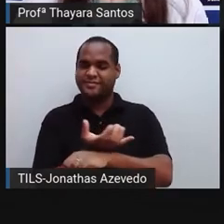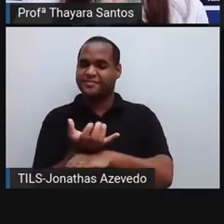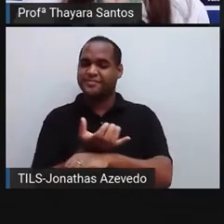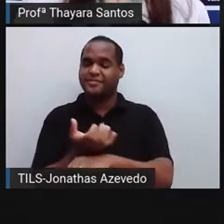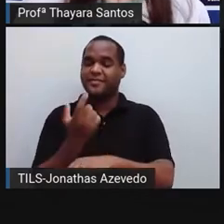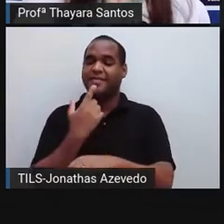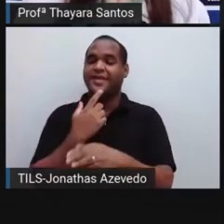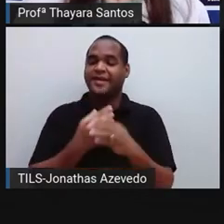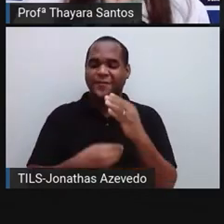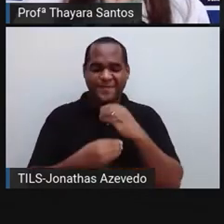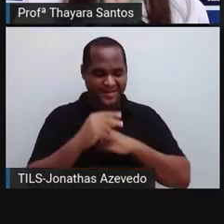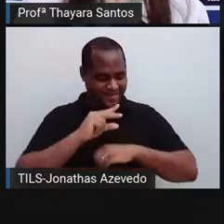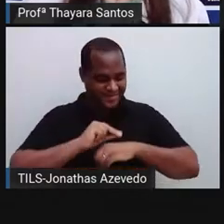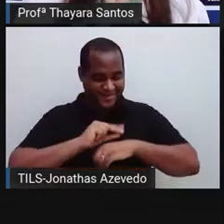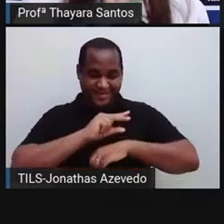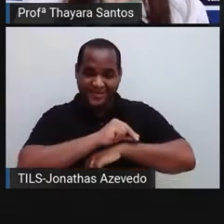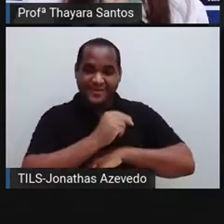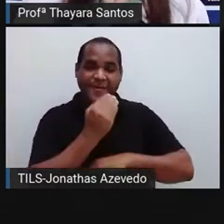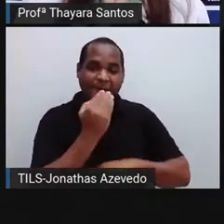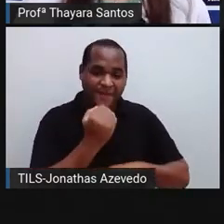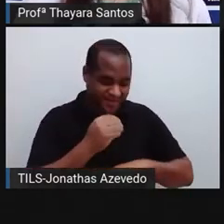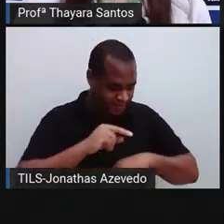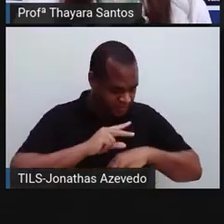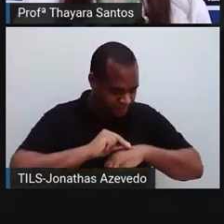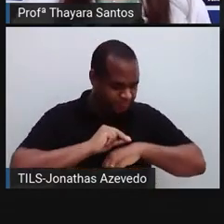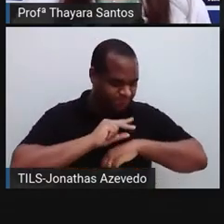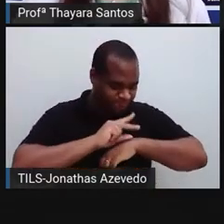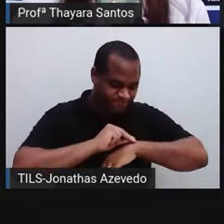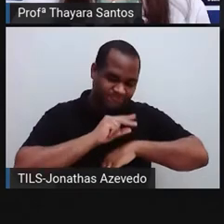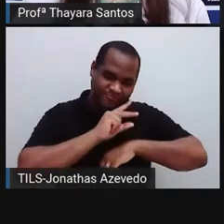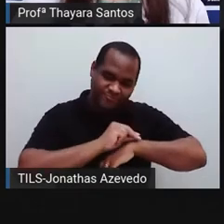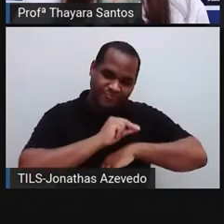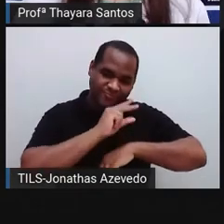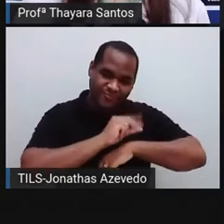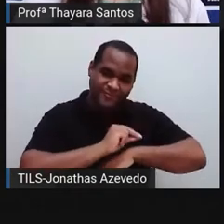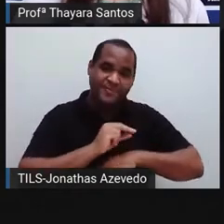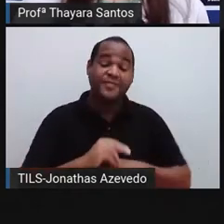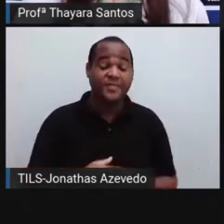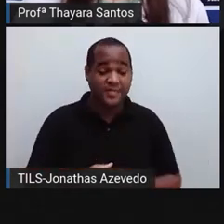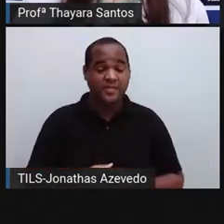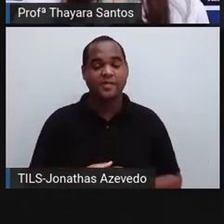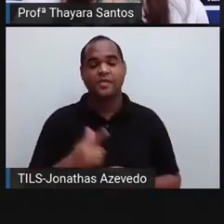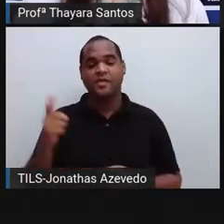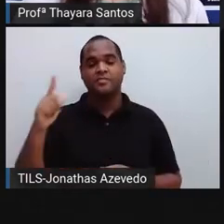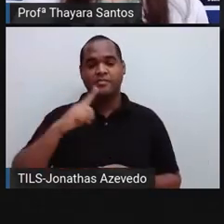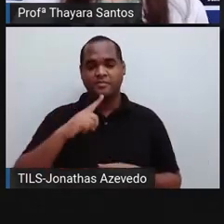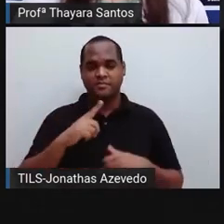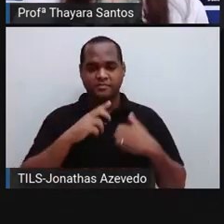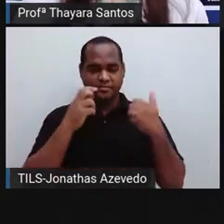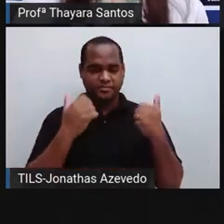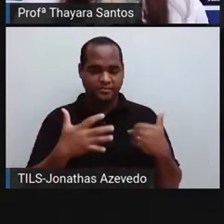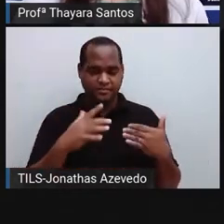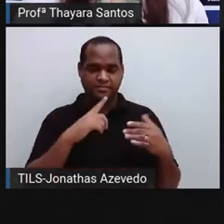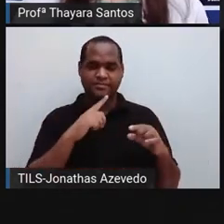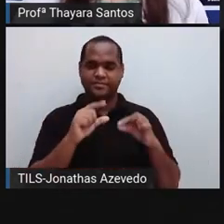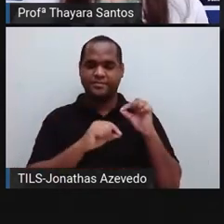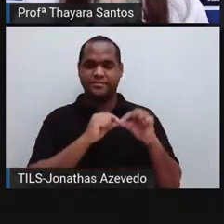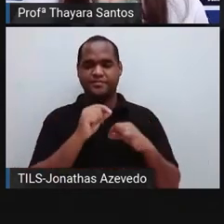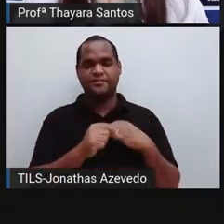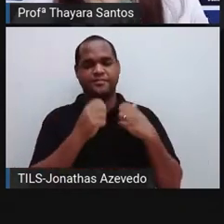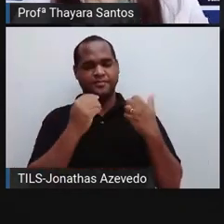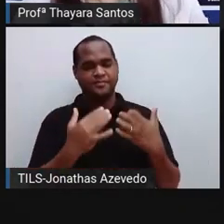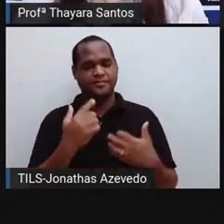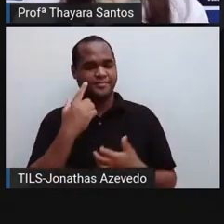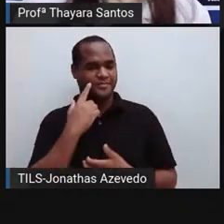lá e se alimenta dessa grama. Então, é uma coisa interessante, na cadeia alimentar, as setas